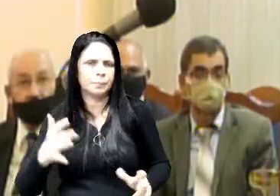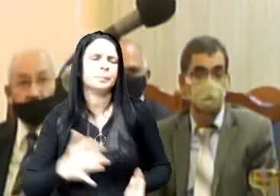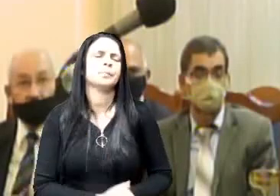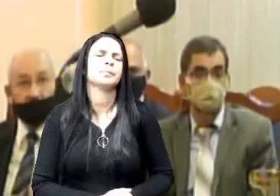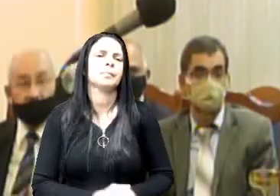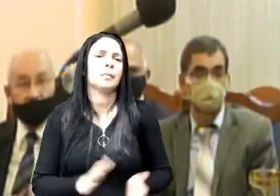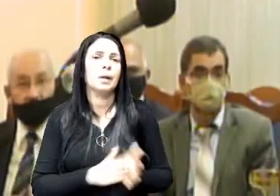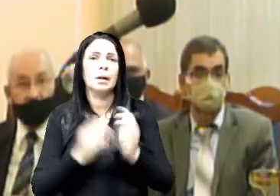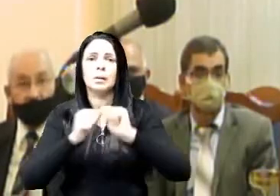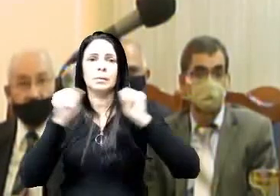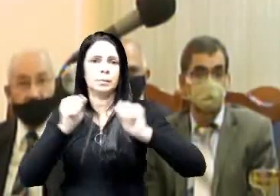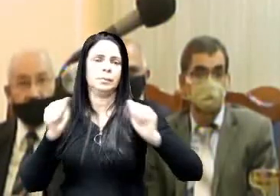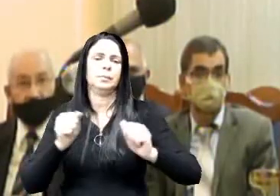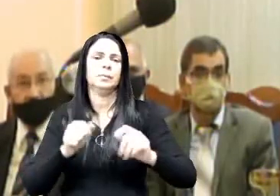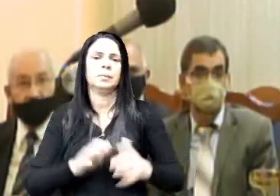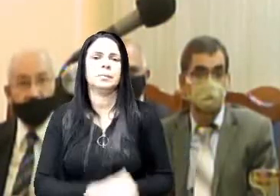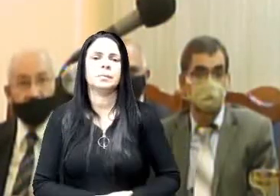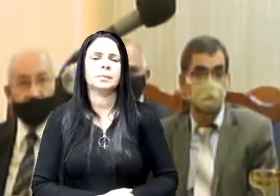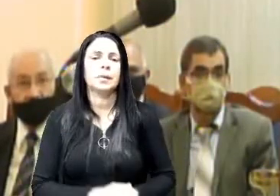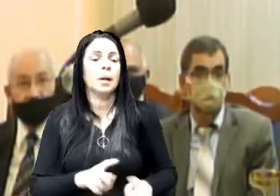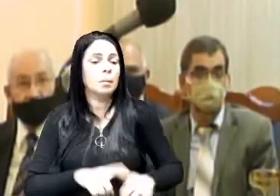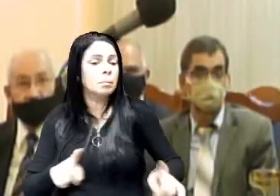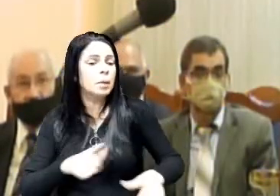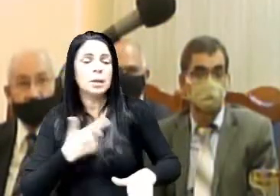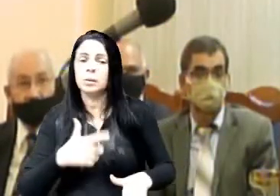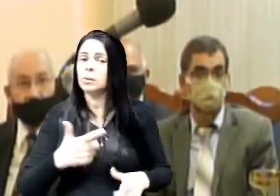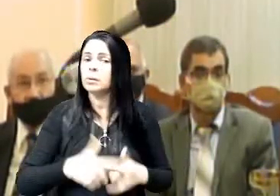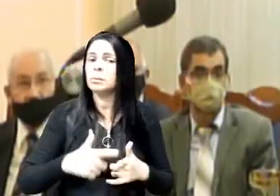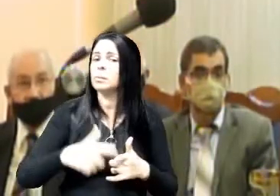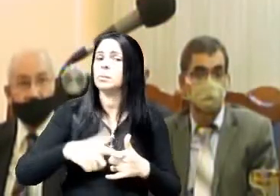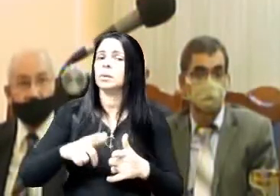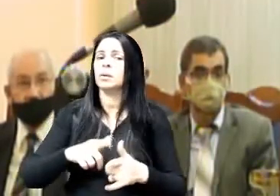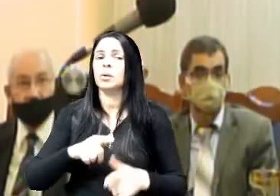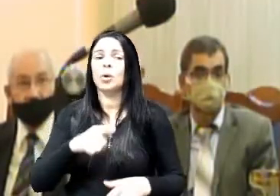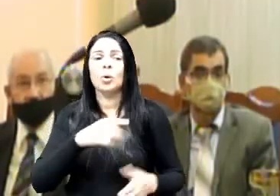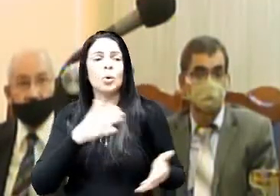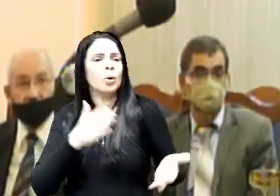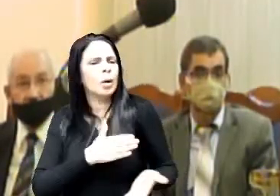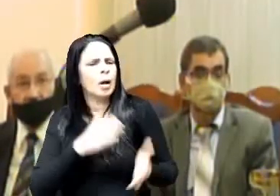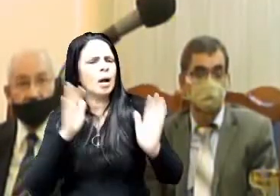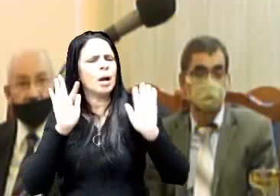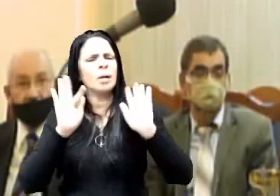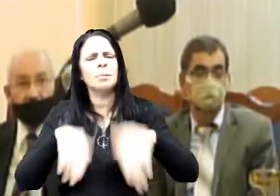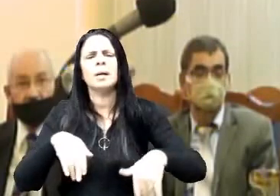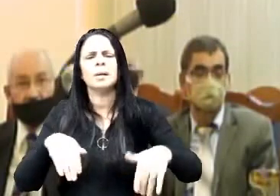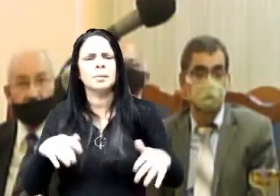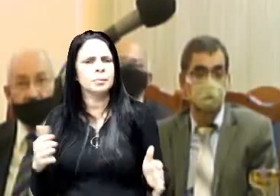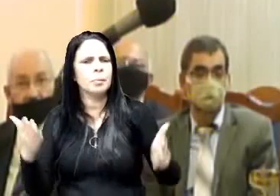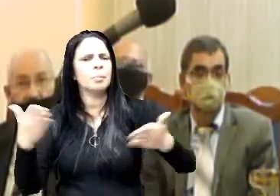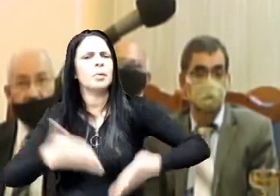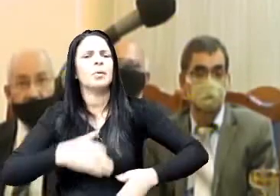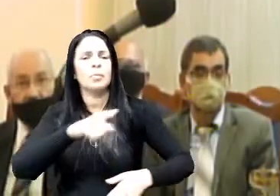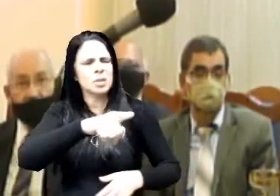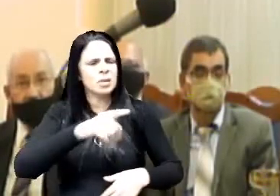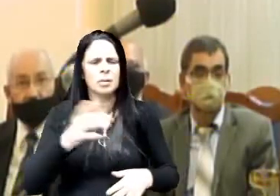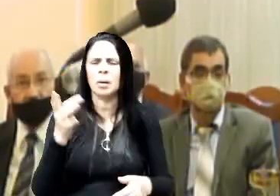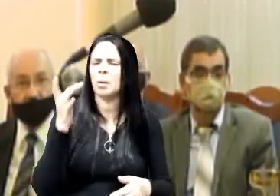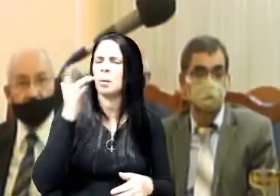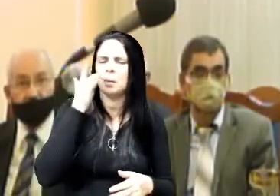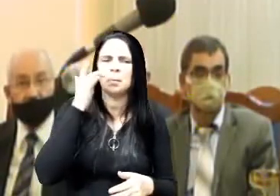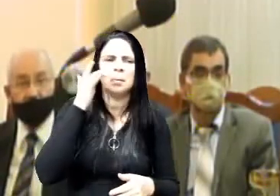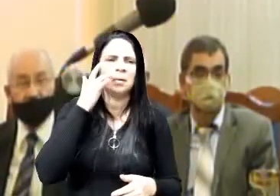aleluia. Mas tem problema não, quando passar essa prova, tu vai estar ouro 18, vai estar